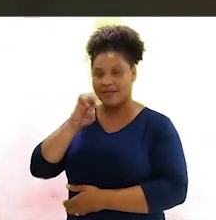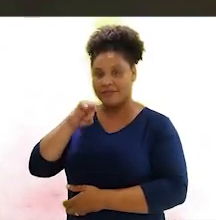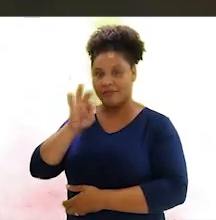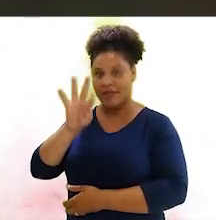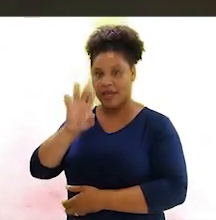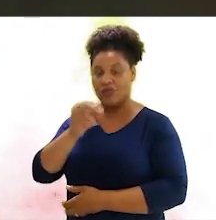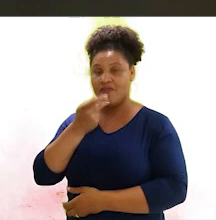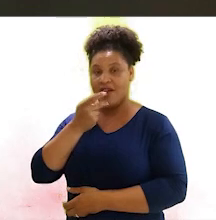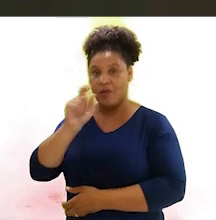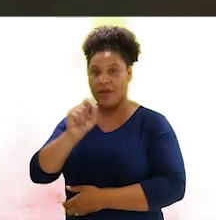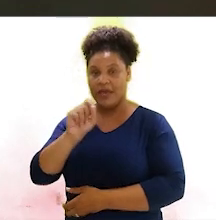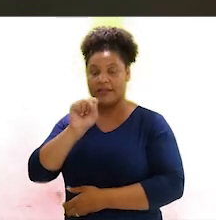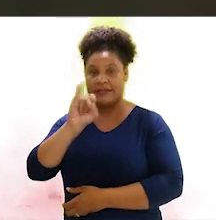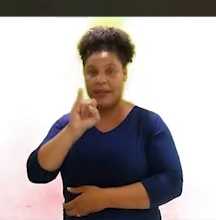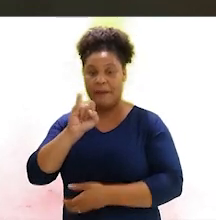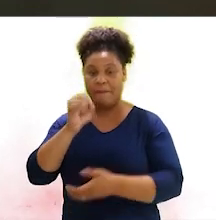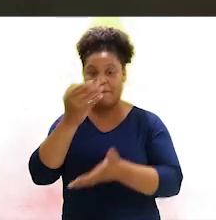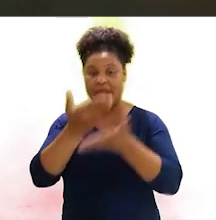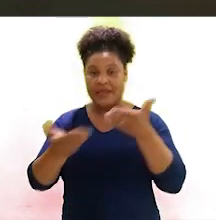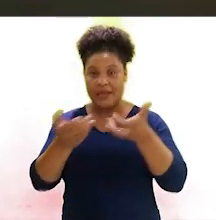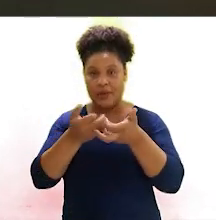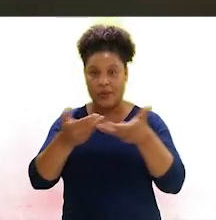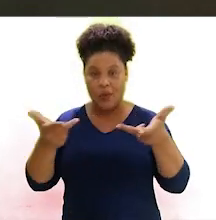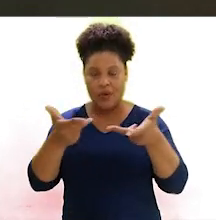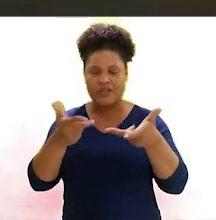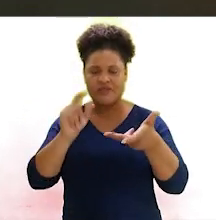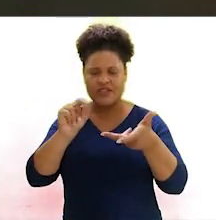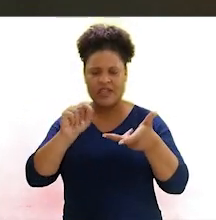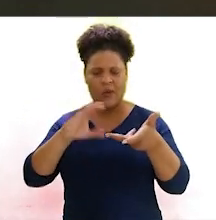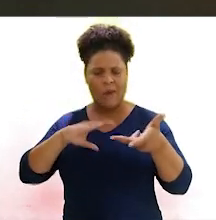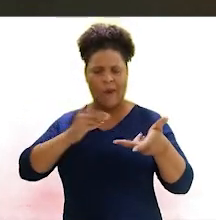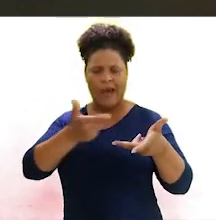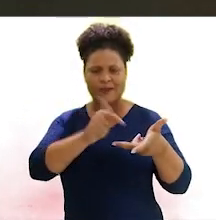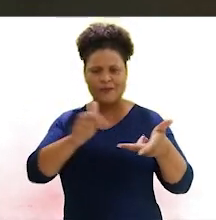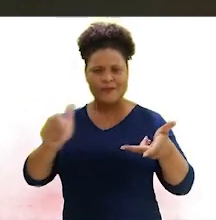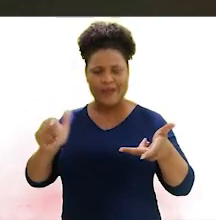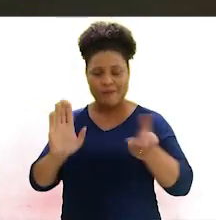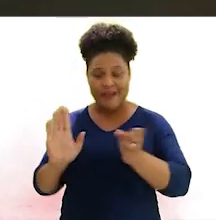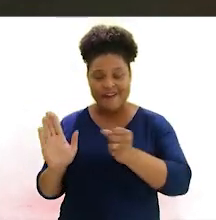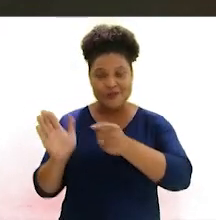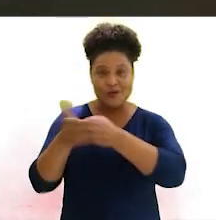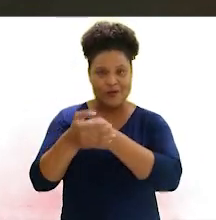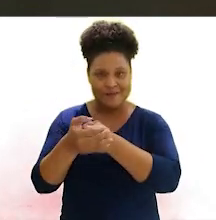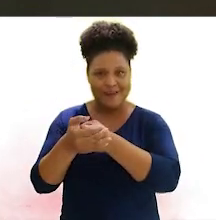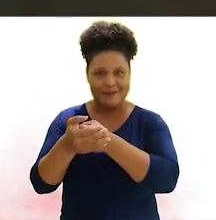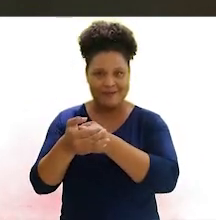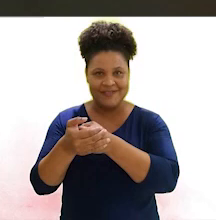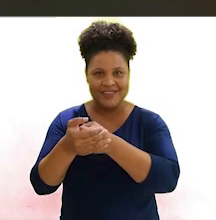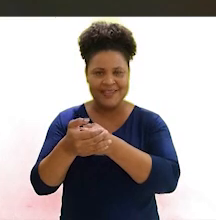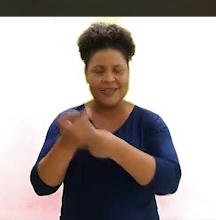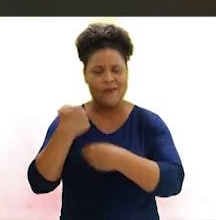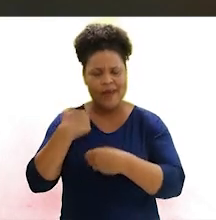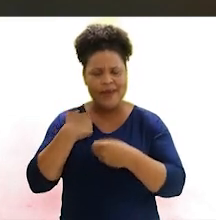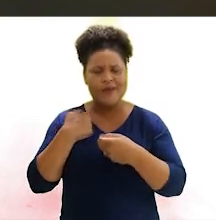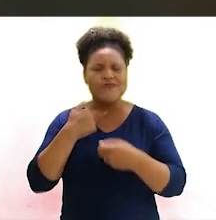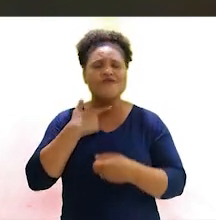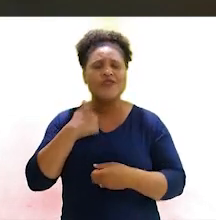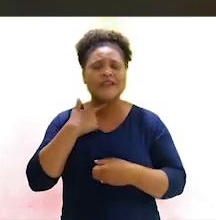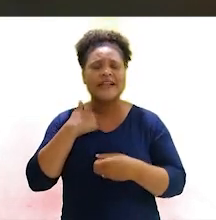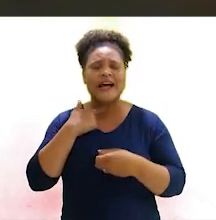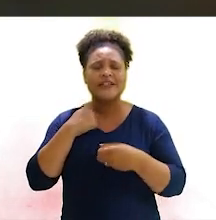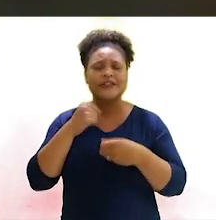por querer foi mais um covarde a se esconder diante de um novo mundo eu tenho muita vontade de enxergar um novo mundo